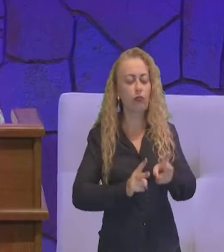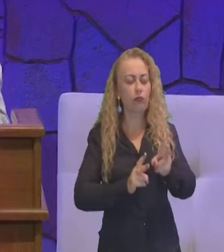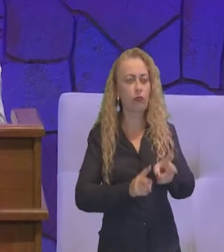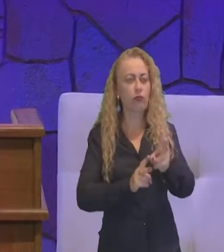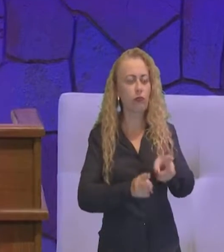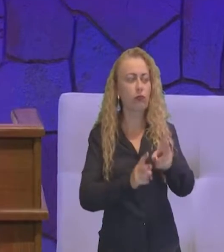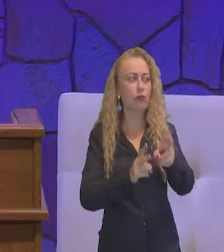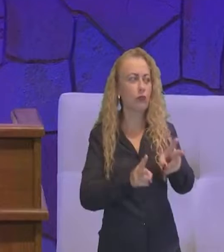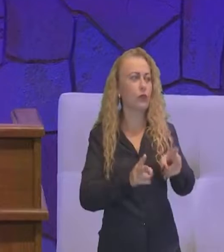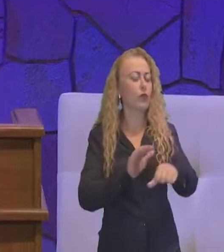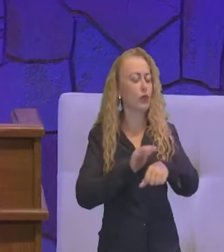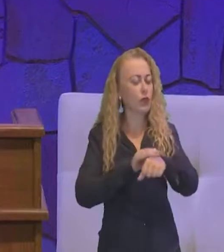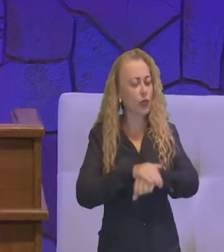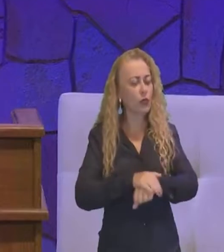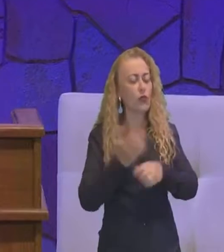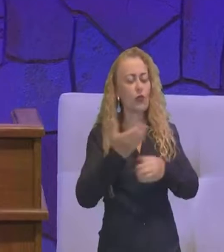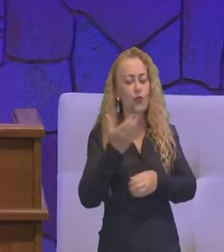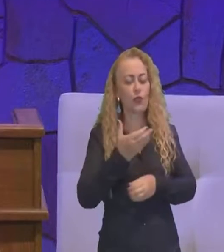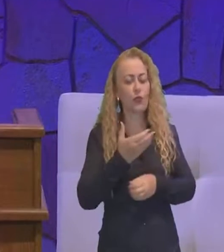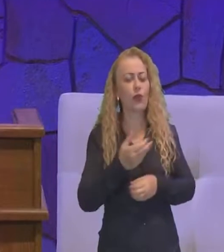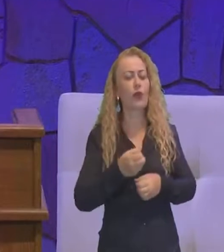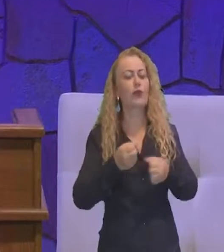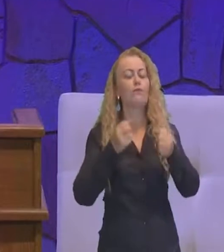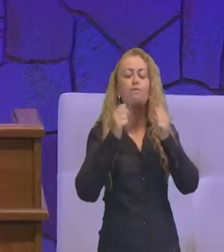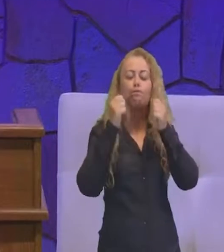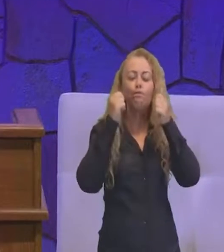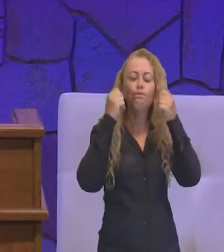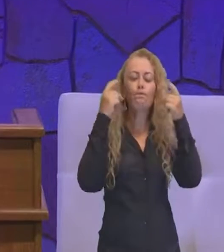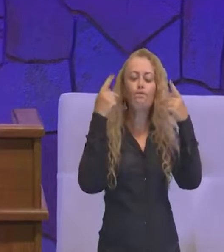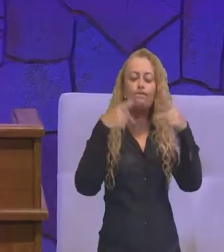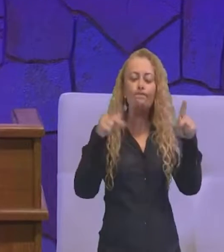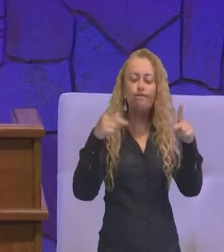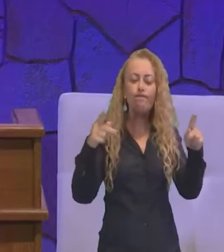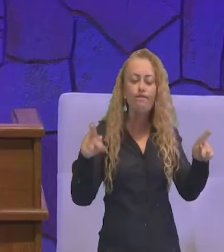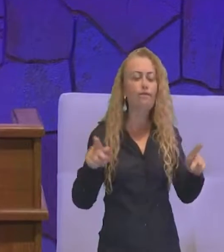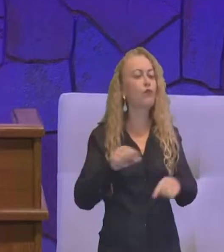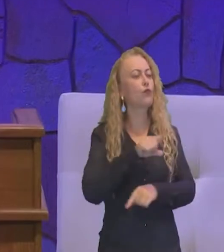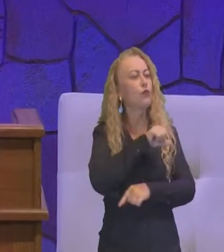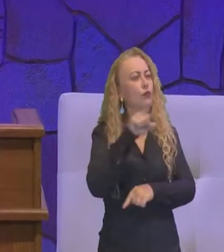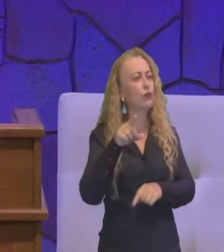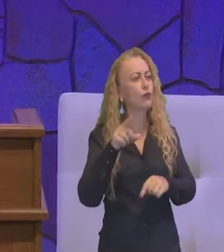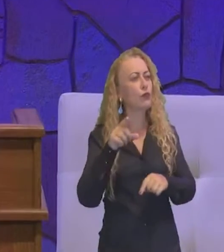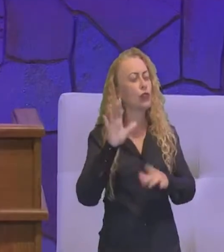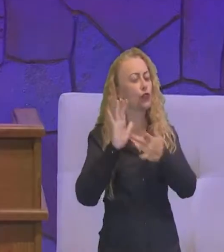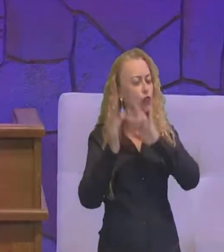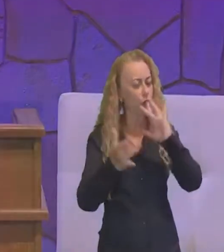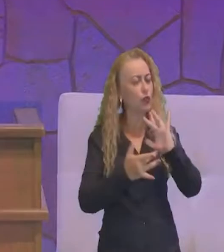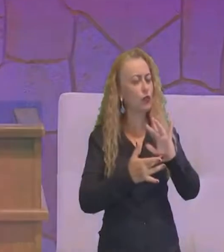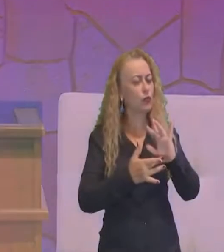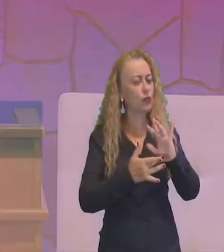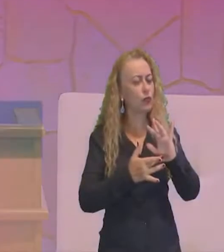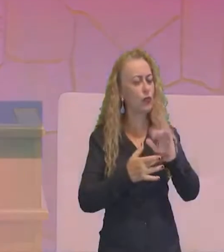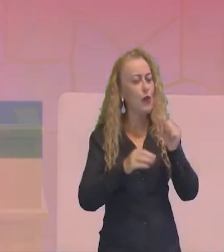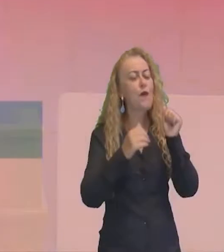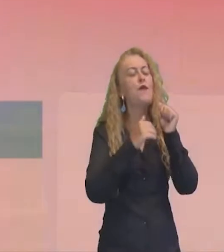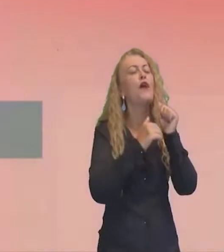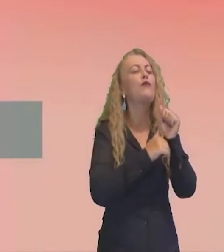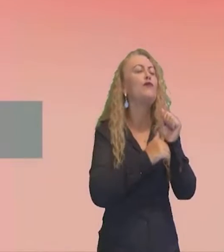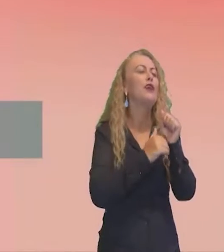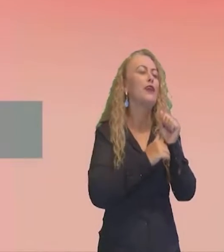noite, eu quero compartilhar com vocês esse tema: Jesus, o segredo